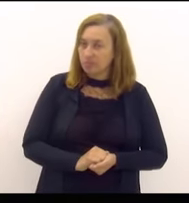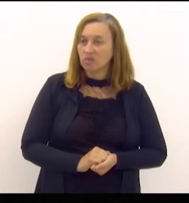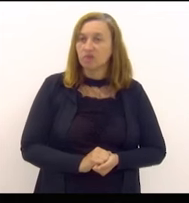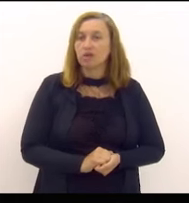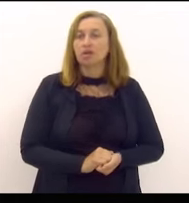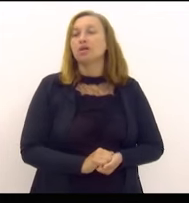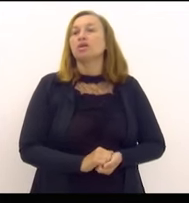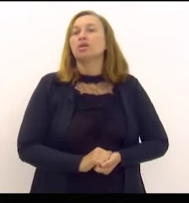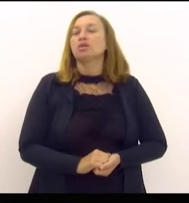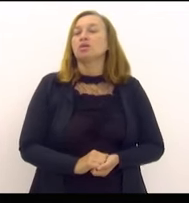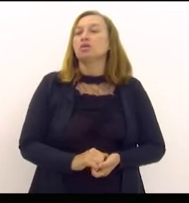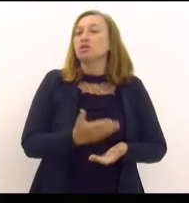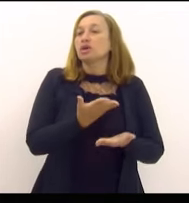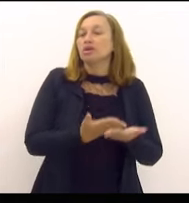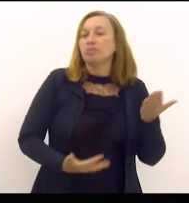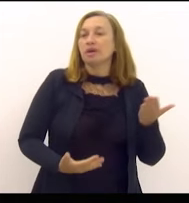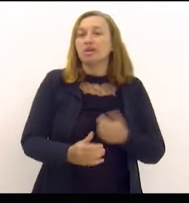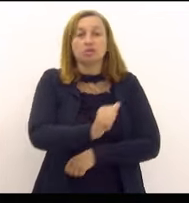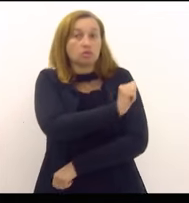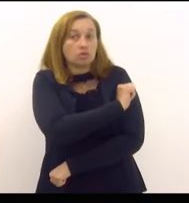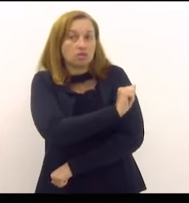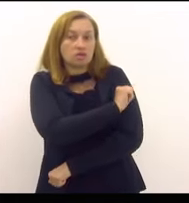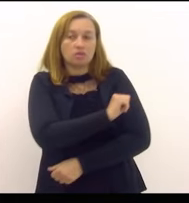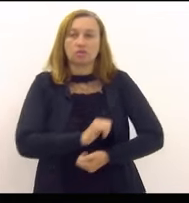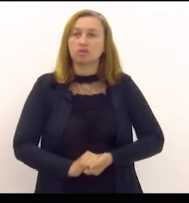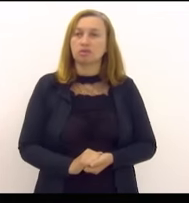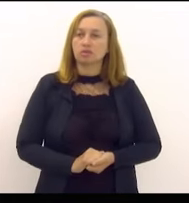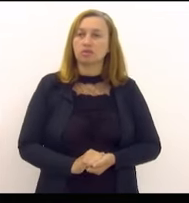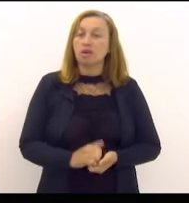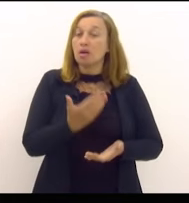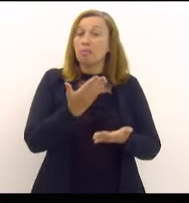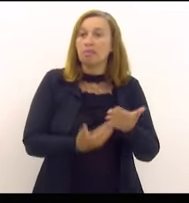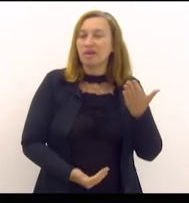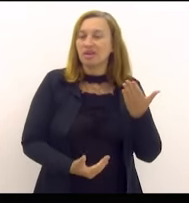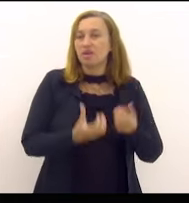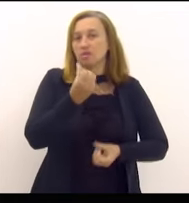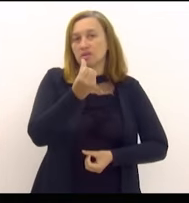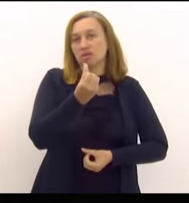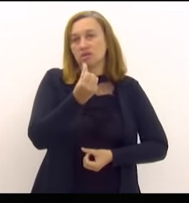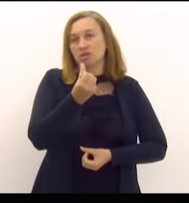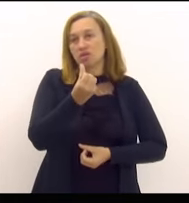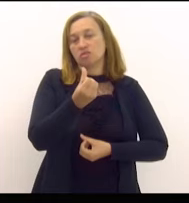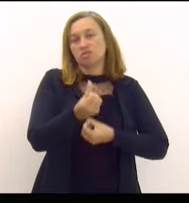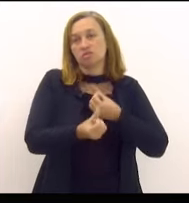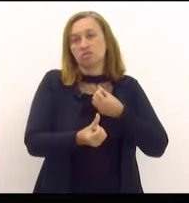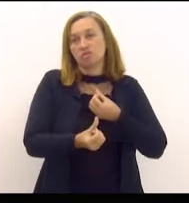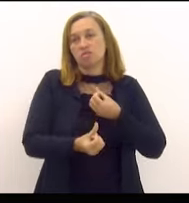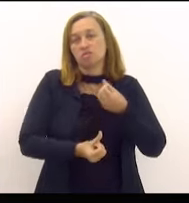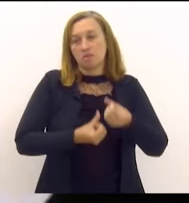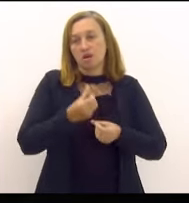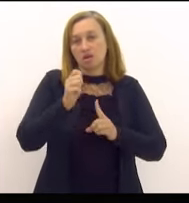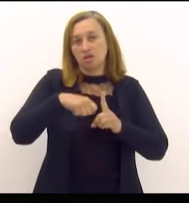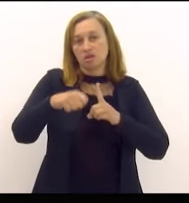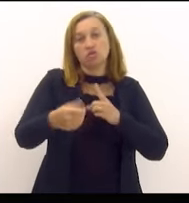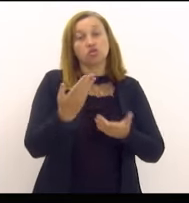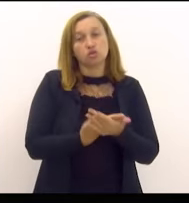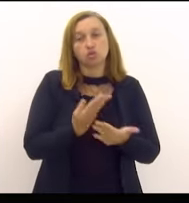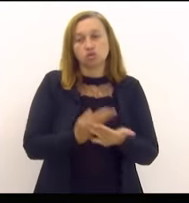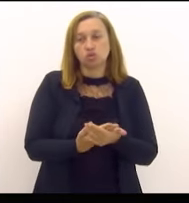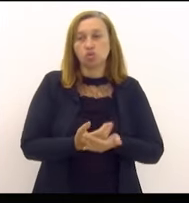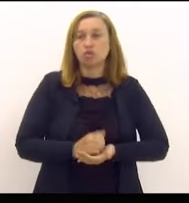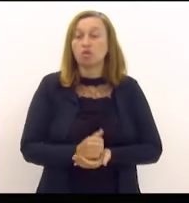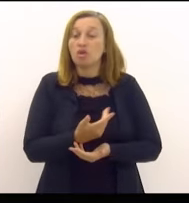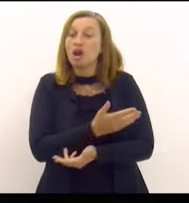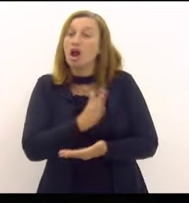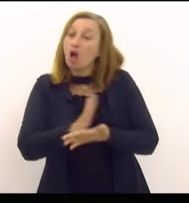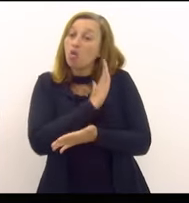pelos estudantes que tiveram de lidar com um semestre perdido. Isso é extremamente triste, desanimador. Muitos foram os que desistiram